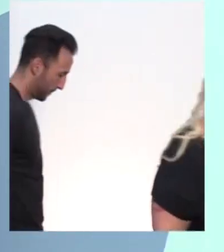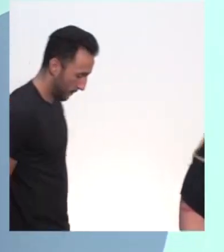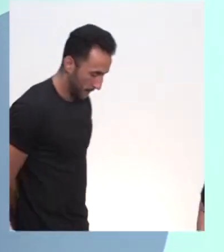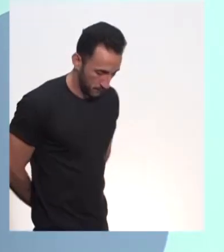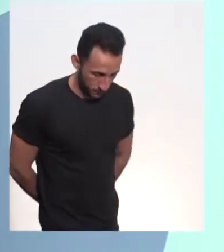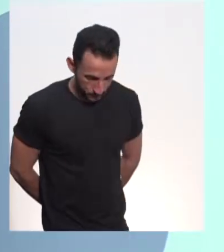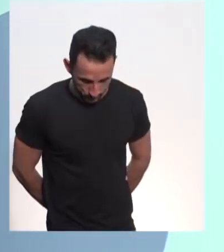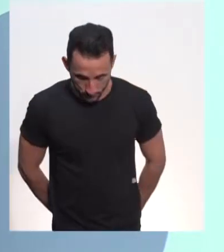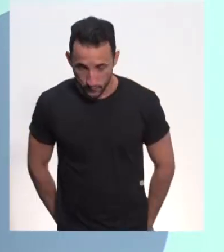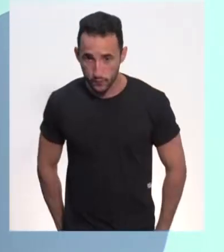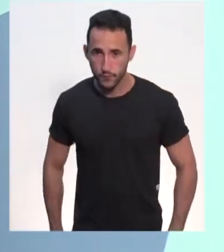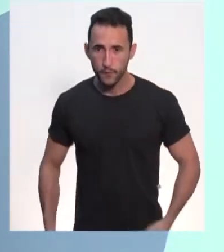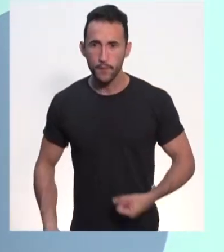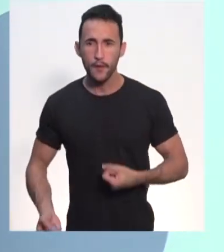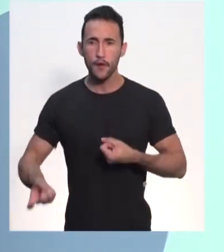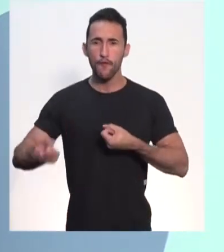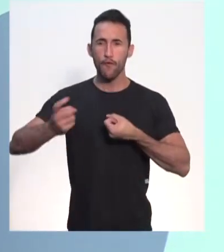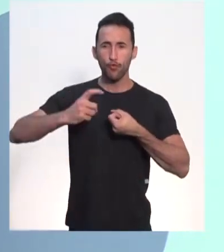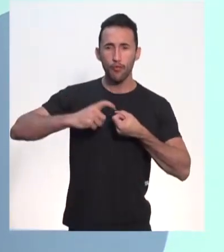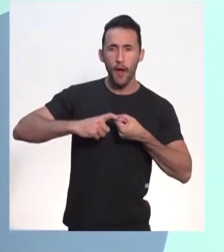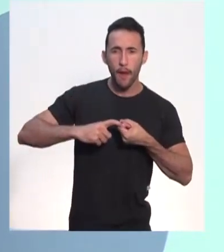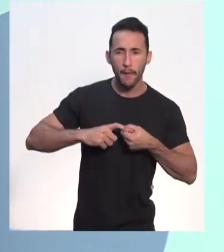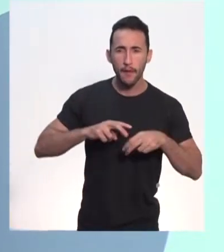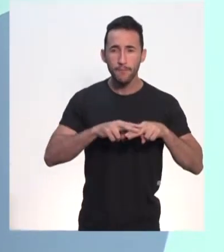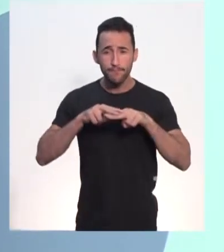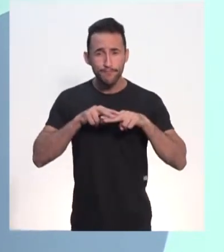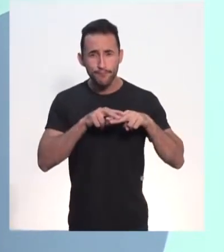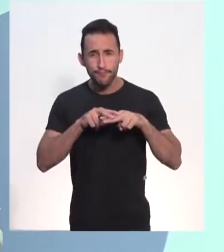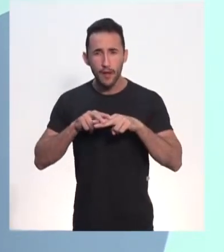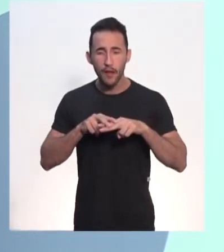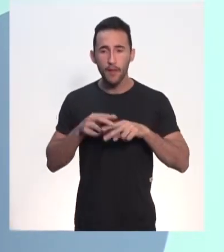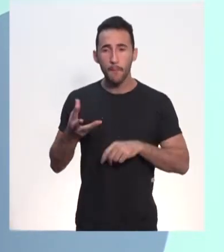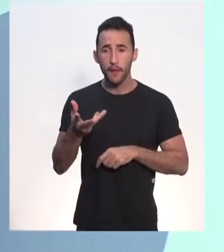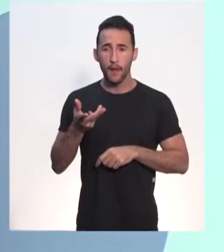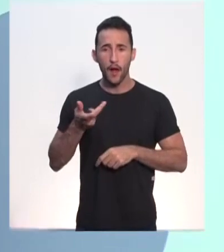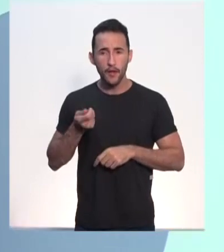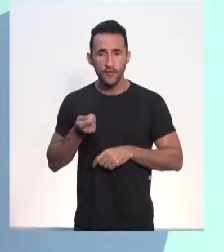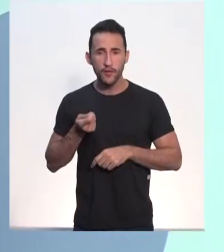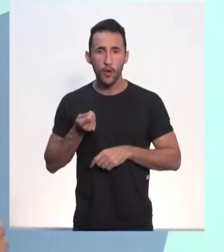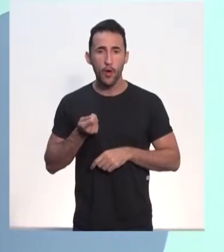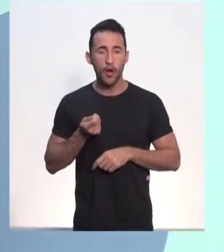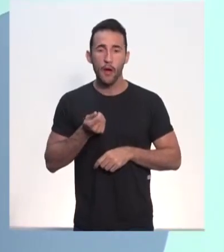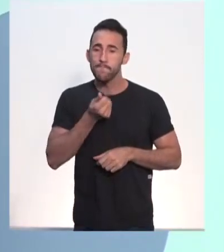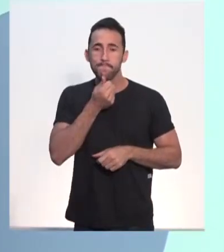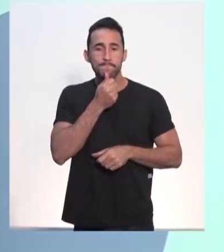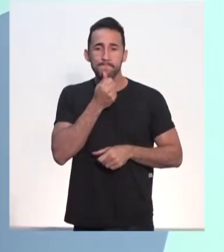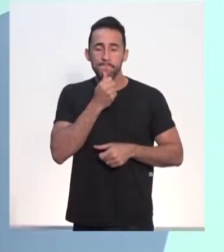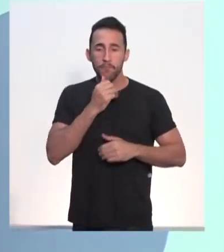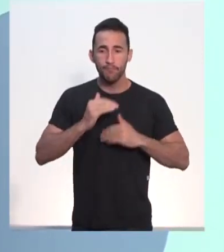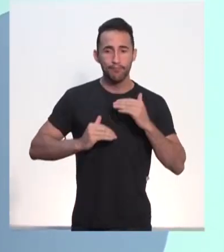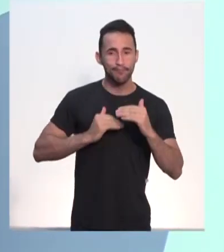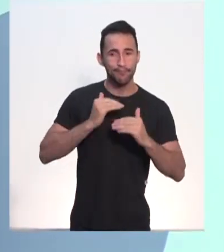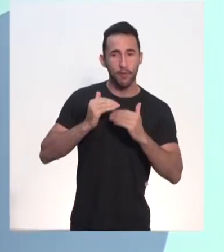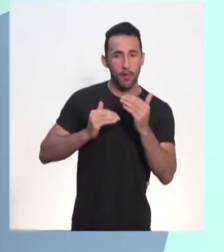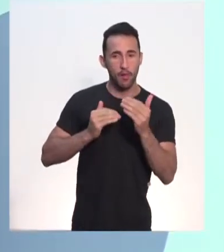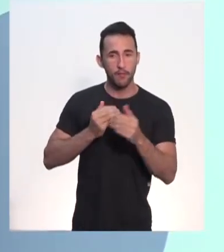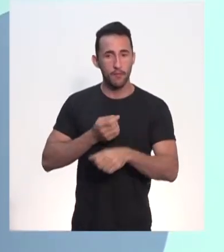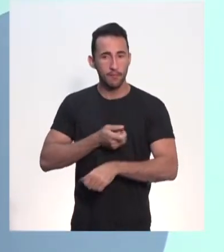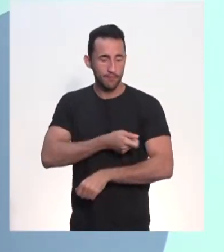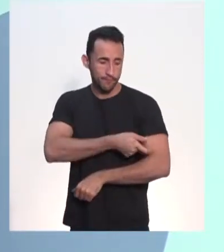as escolas tenham muita autonomia para olhar quais habilidades, além dessas que a secretaria,